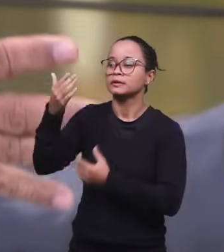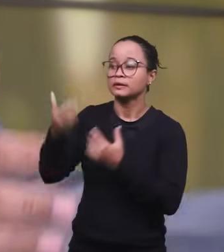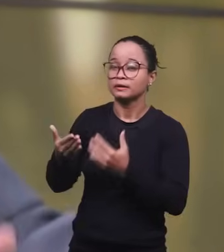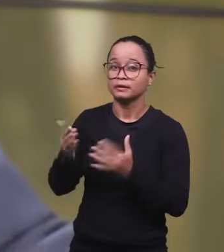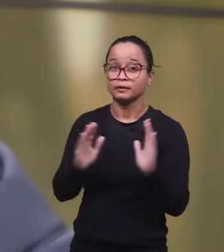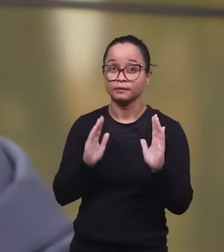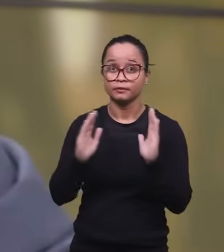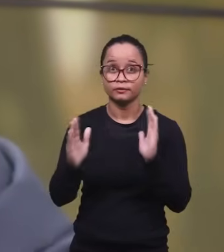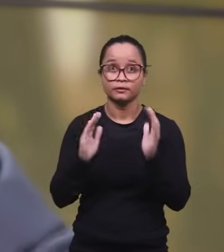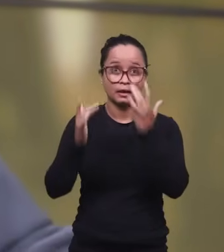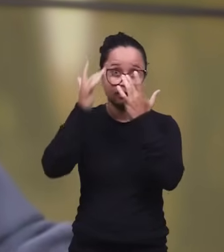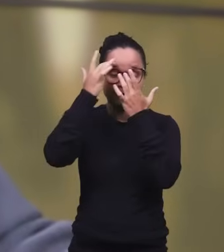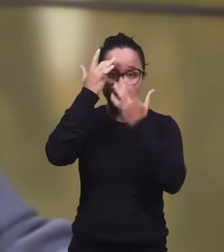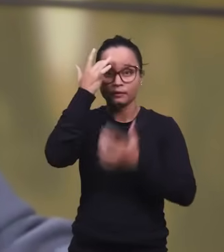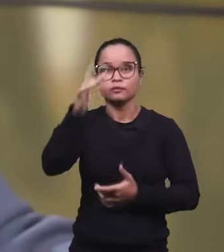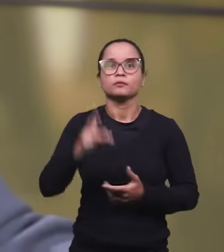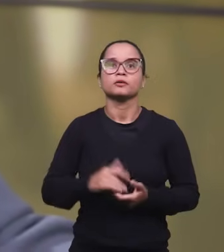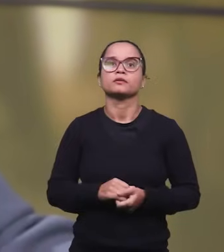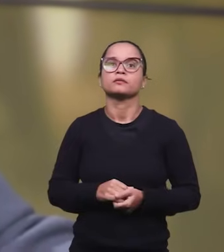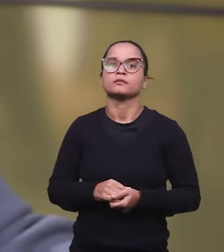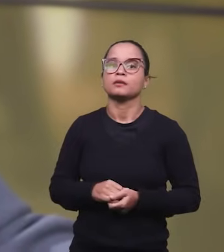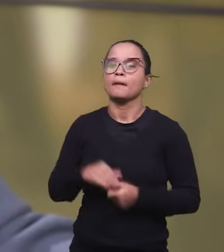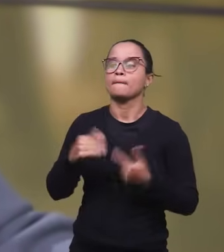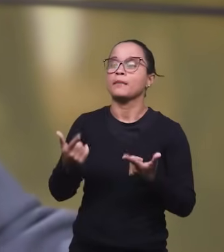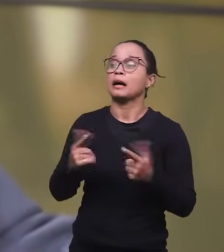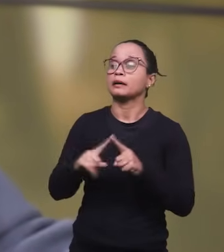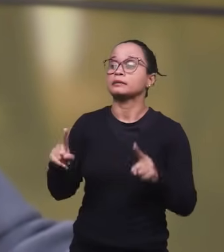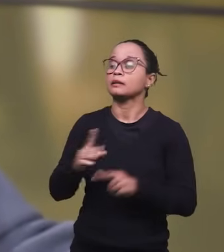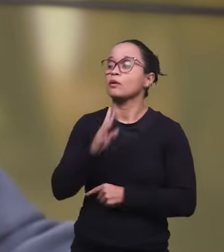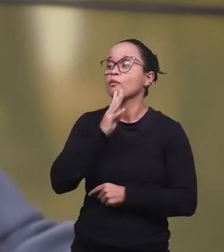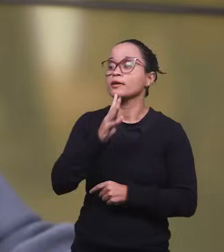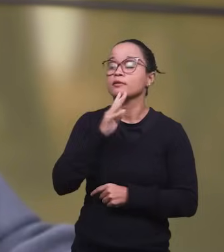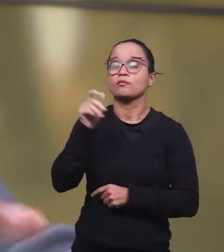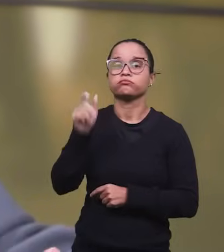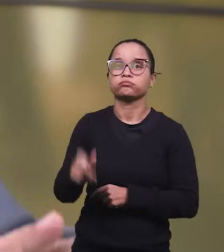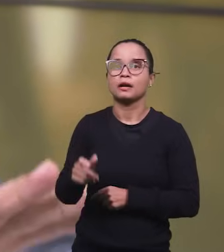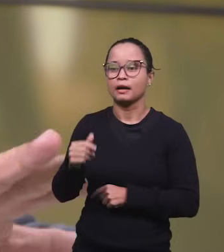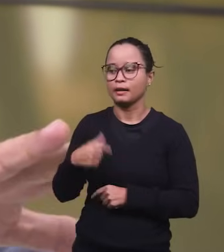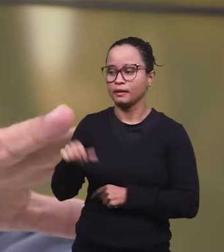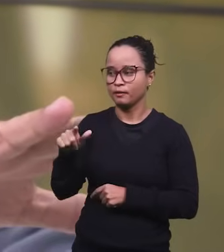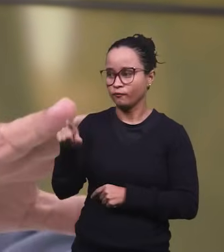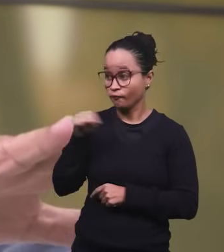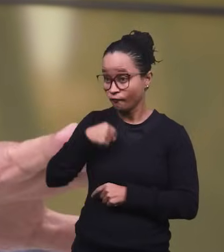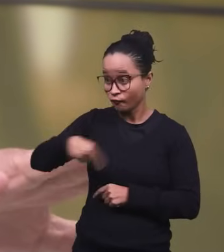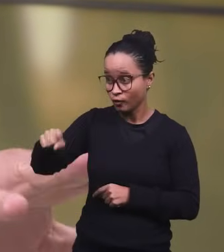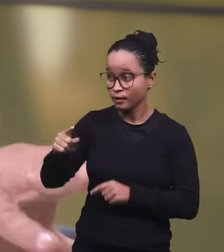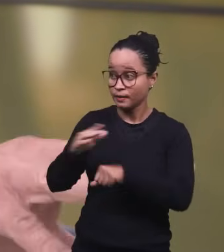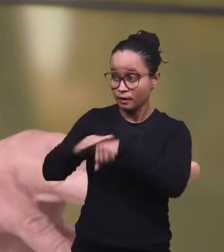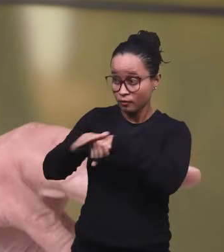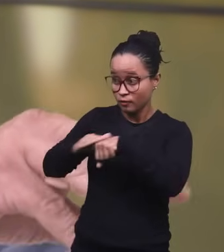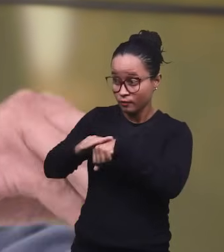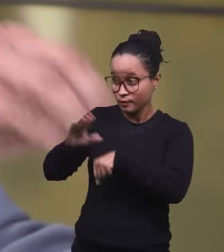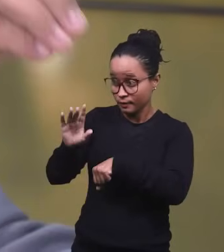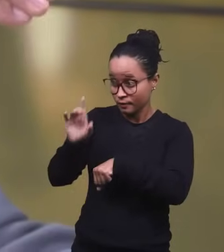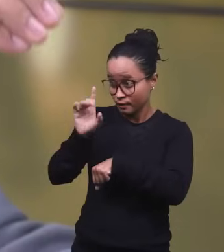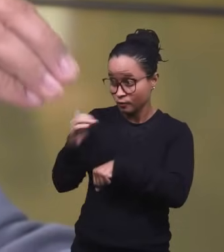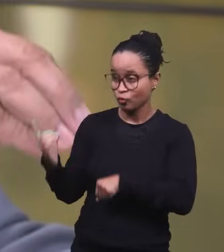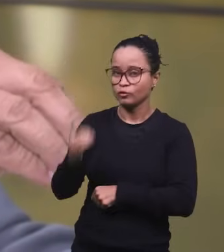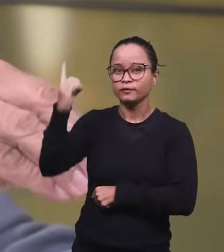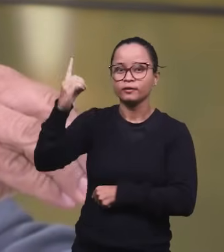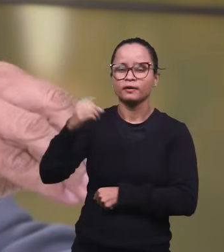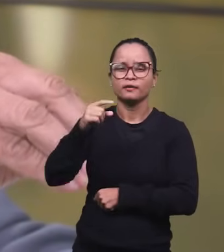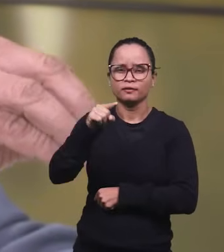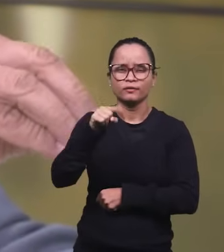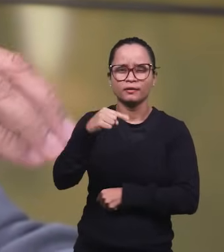diante daquela situação que Jesus ela não sabia, né? Mas ela tomou conhecimento. O que ela fez? Ela foi aos pés de Davi, né? Vai aos pés